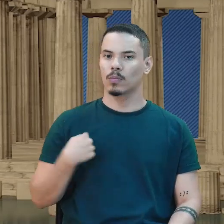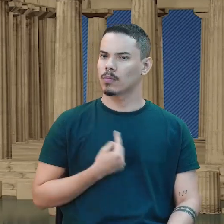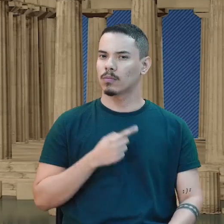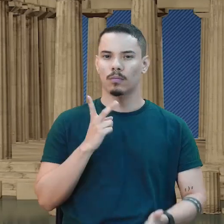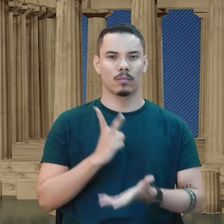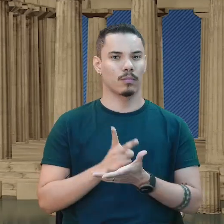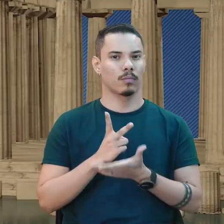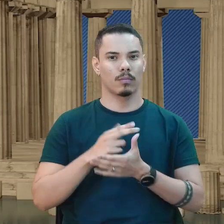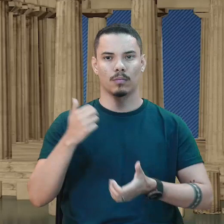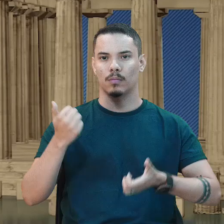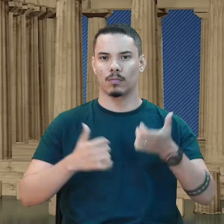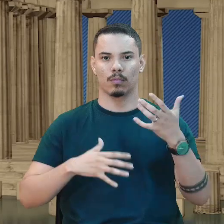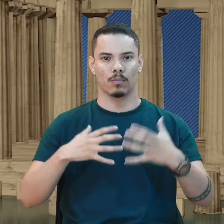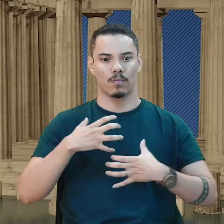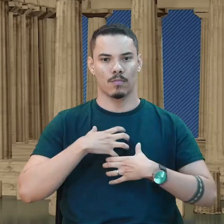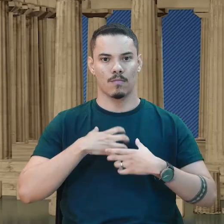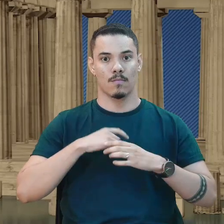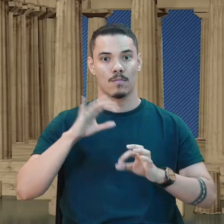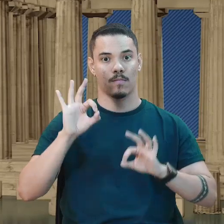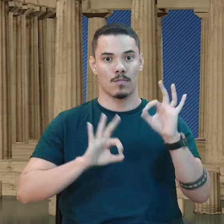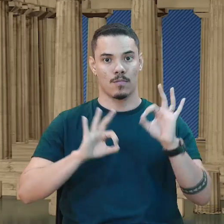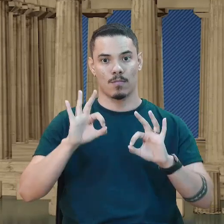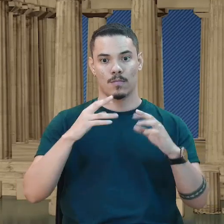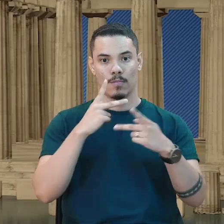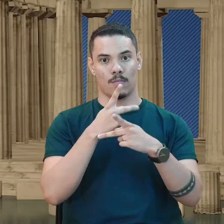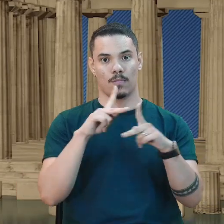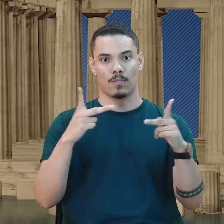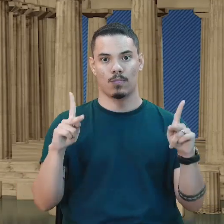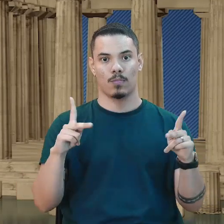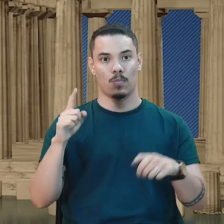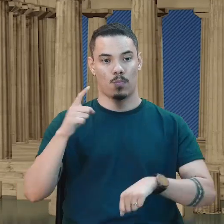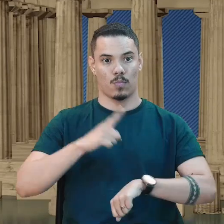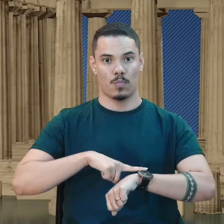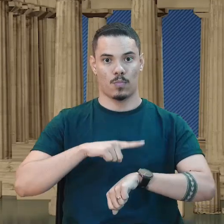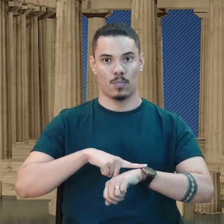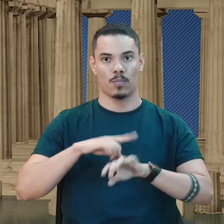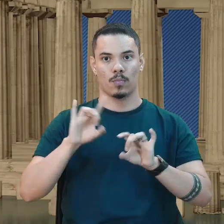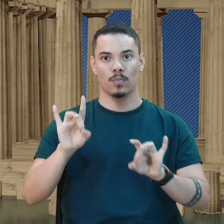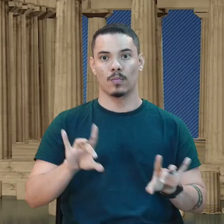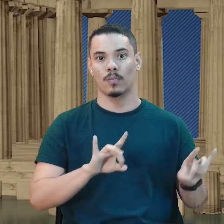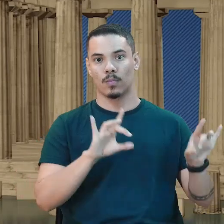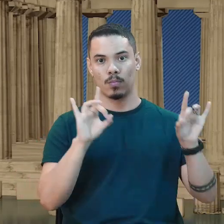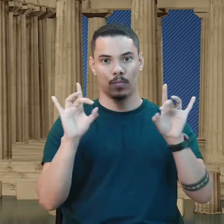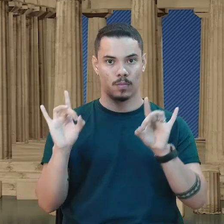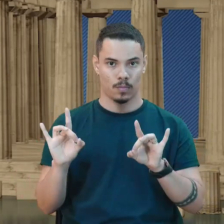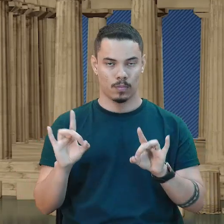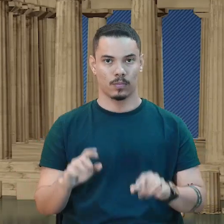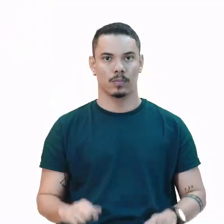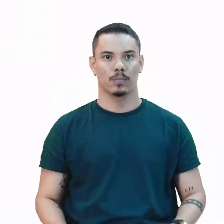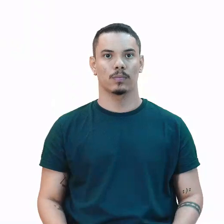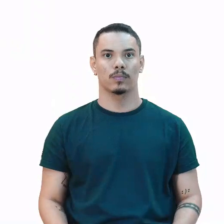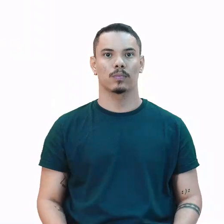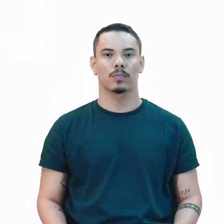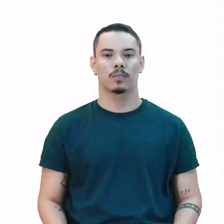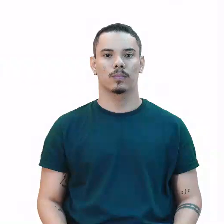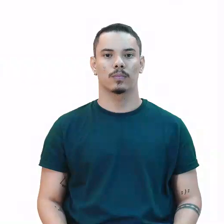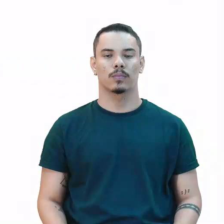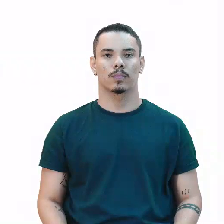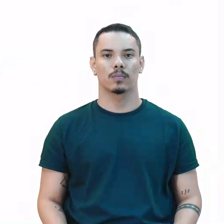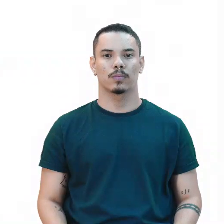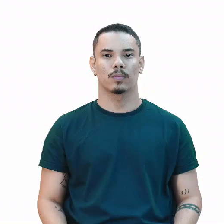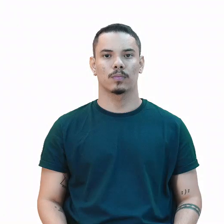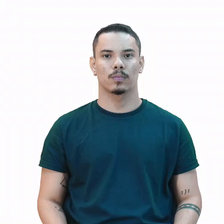forma de já ir preparando vocês para esse momento. Então, se liga no Enem aí, vamos lá?